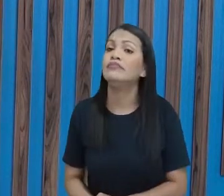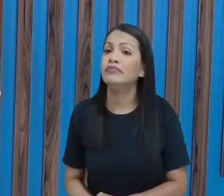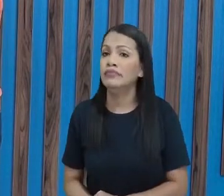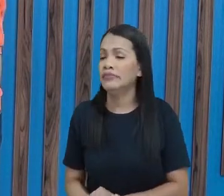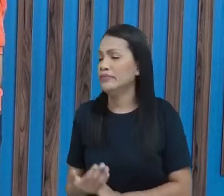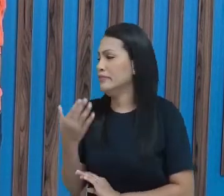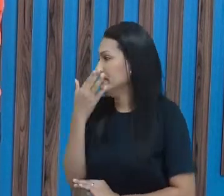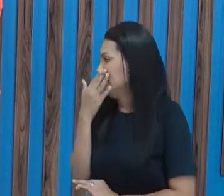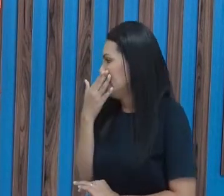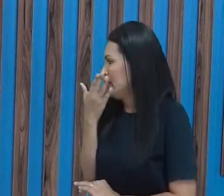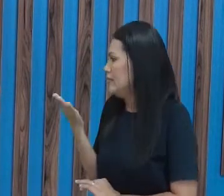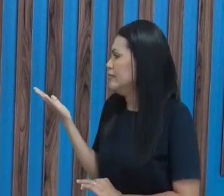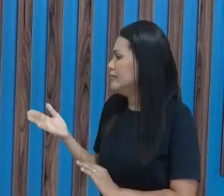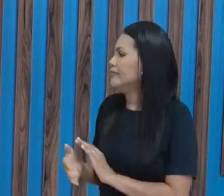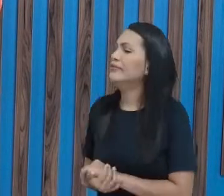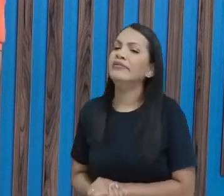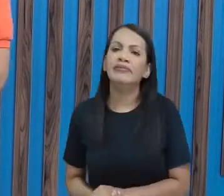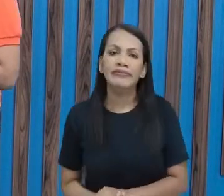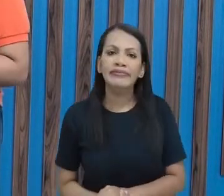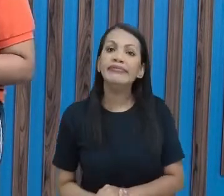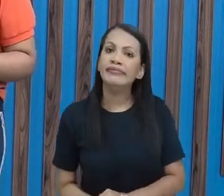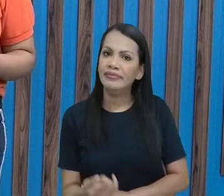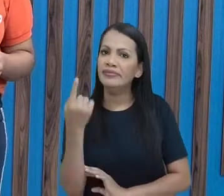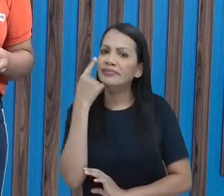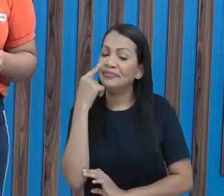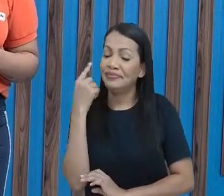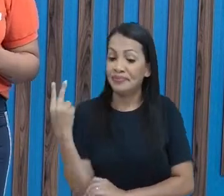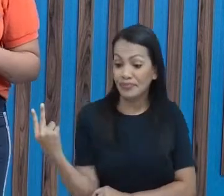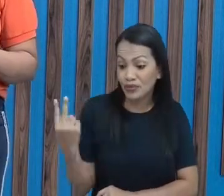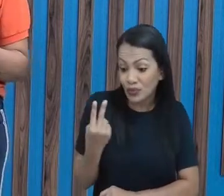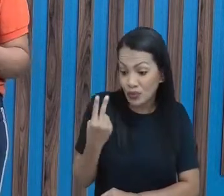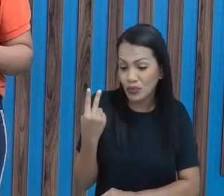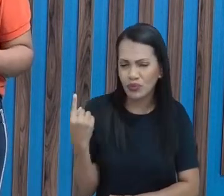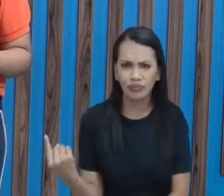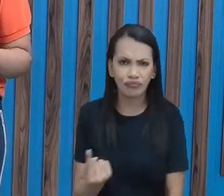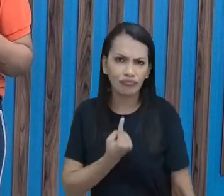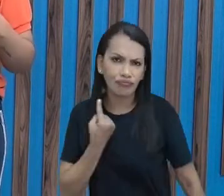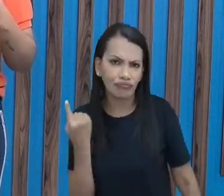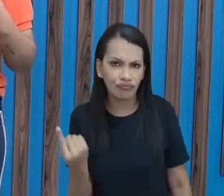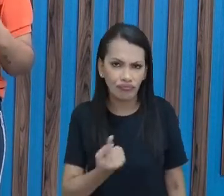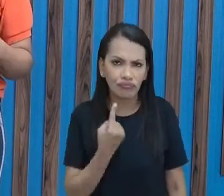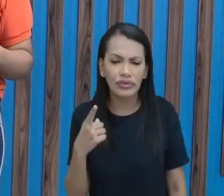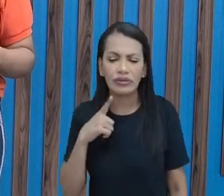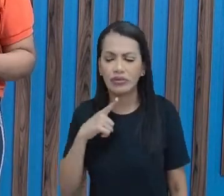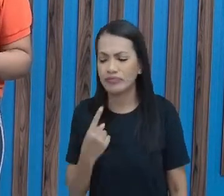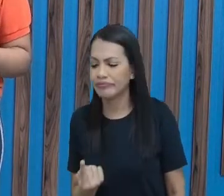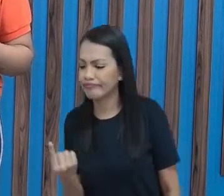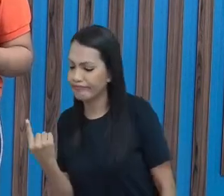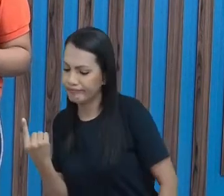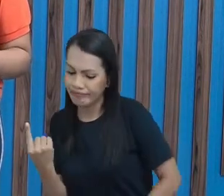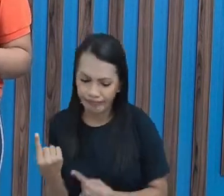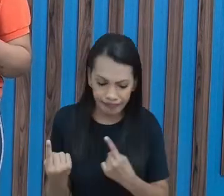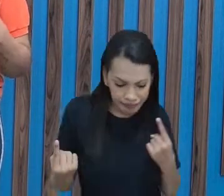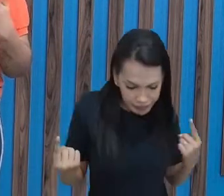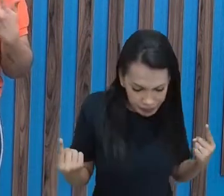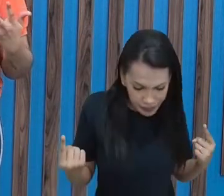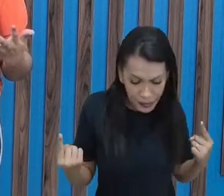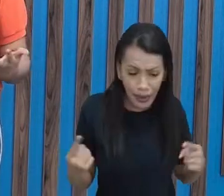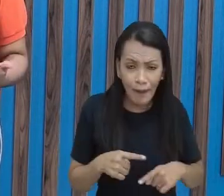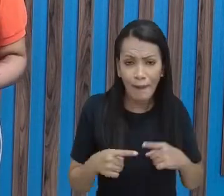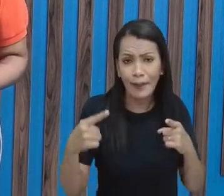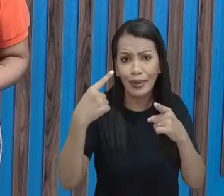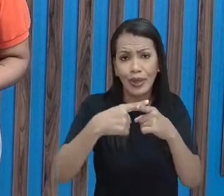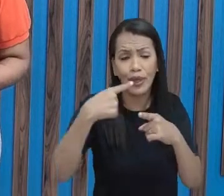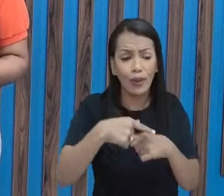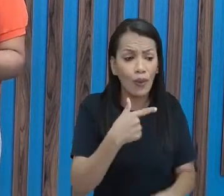Ela criava a realidade dos 2 sozinha, então a gente tinha aqui a exploração de um trabalho individual, né? O marido já não ajudava